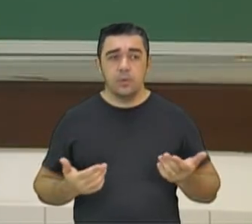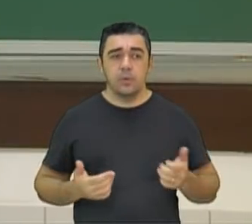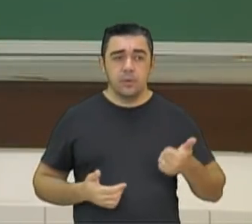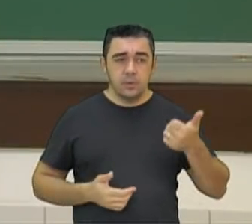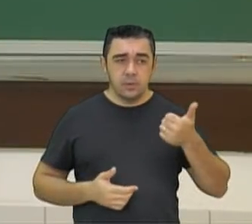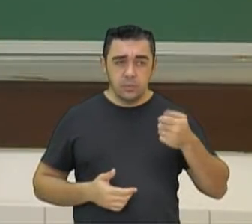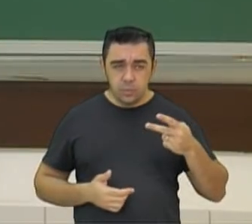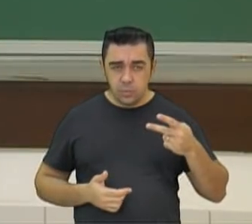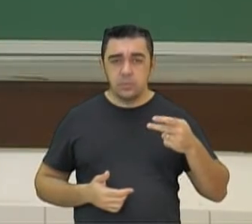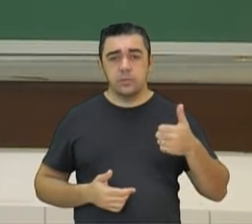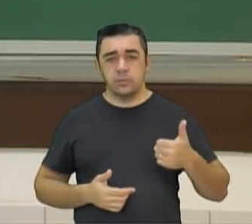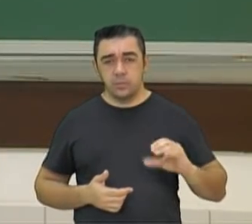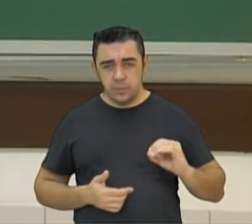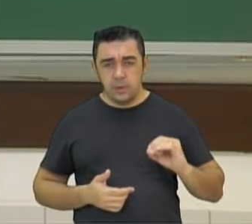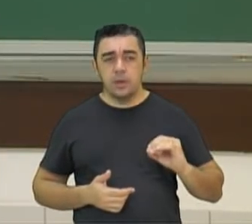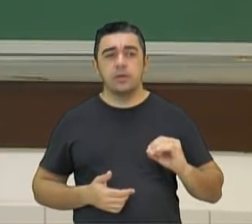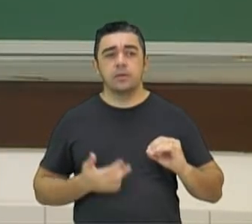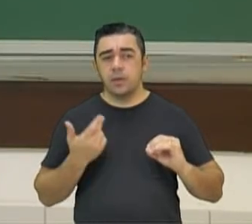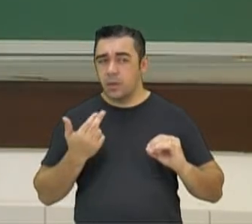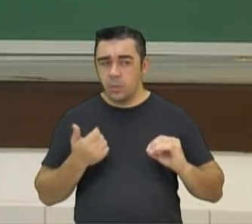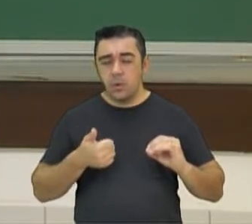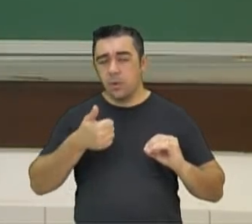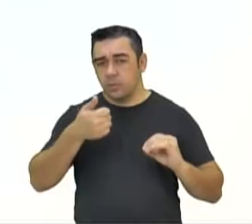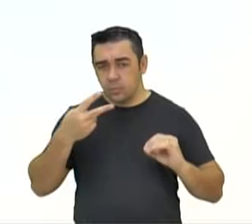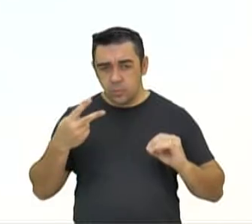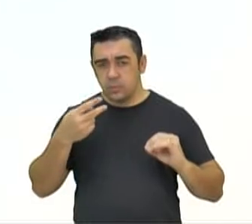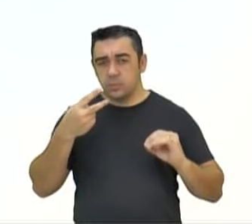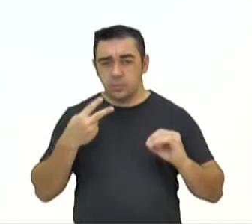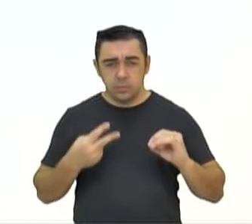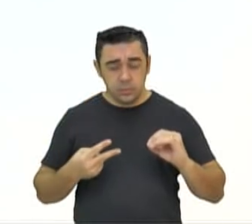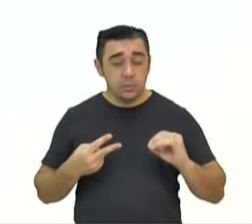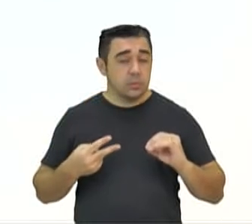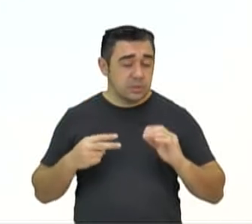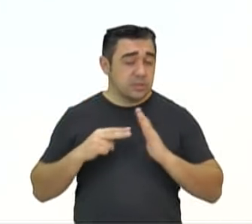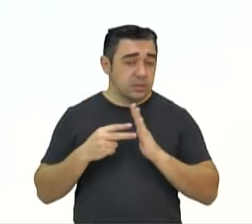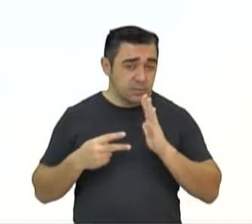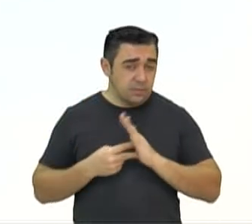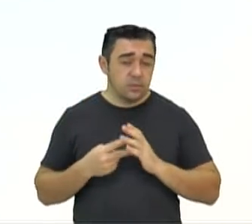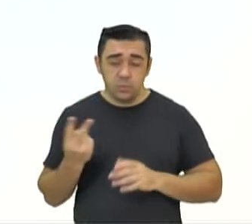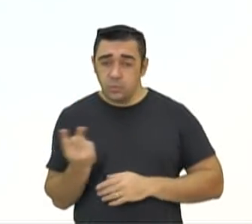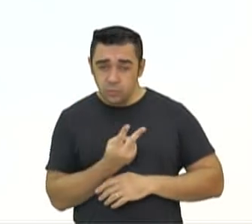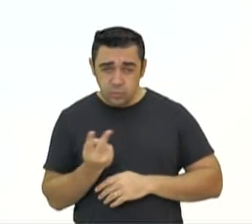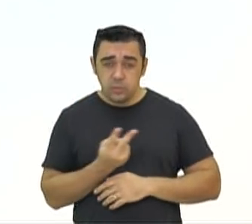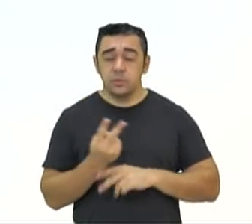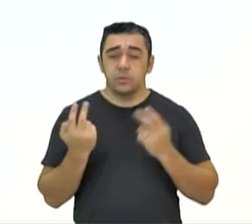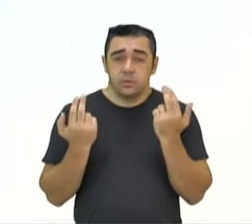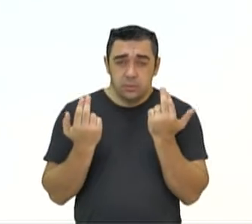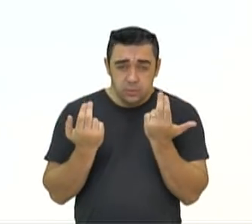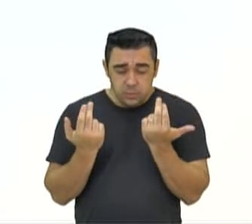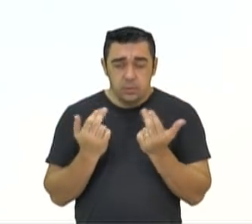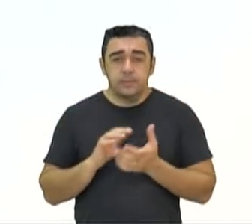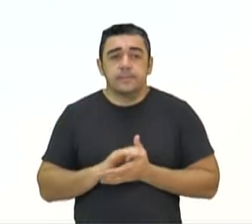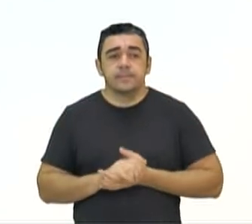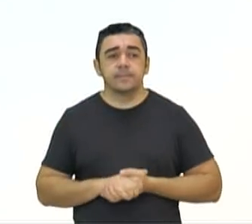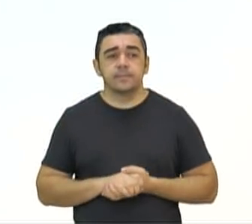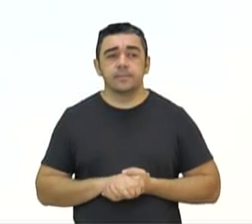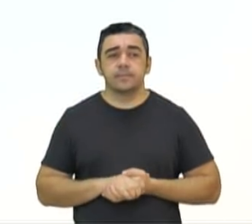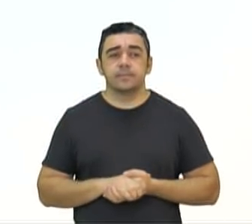Então, satisfez a nossa sentença. Então, quer dizer que eles são binômios